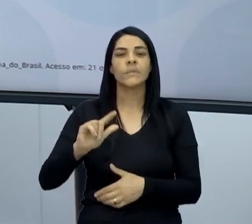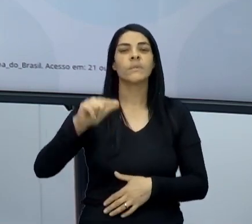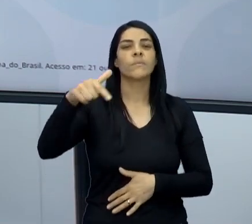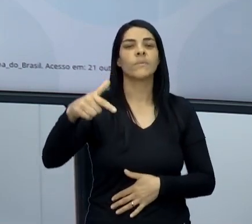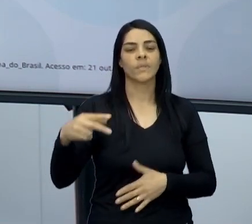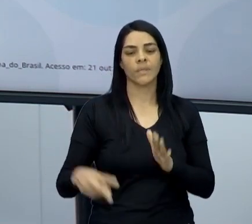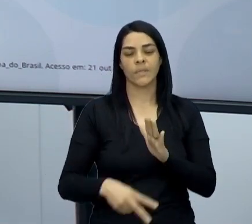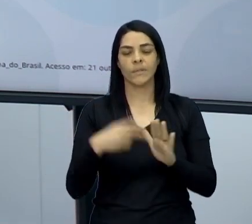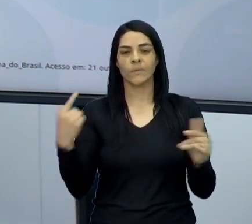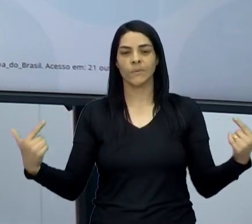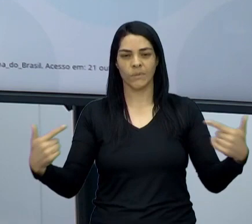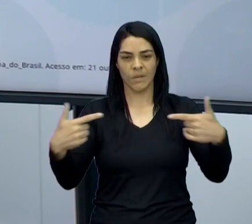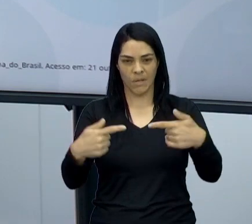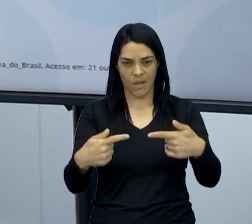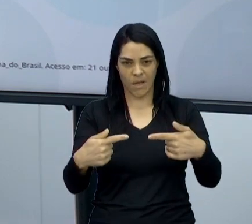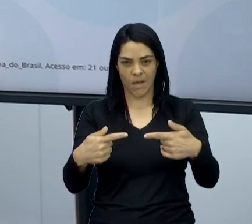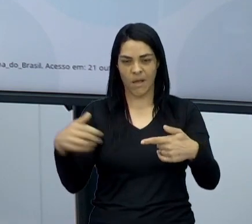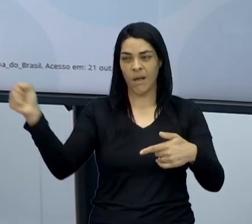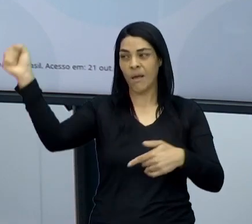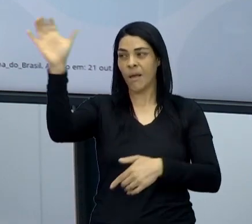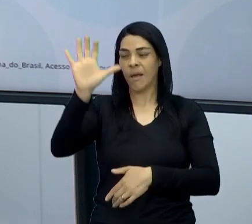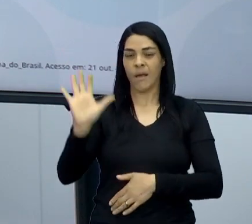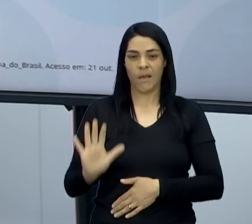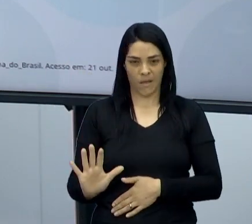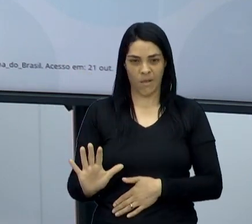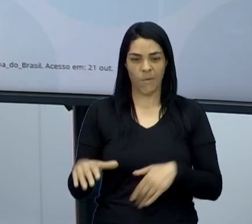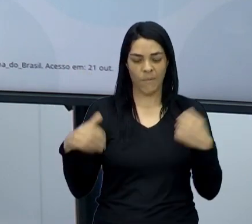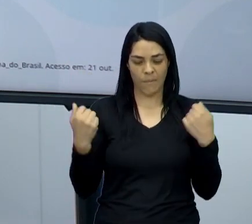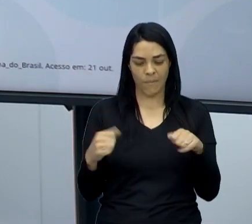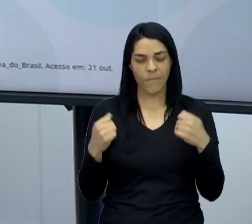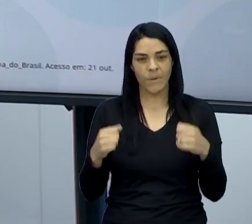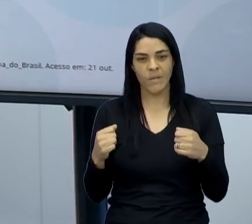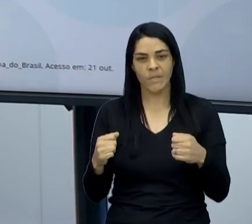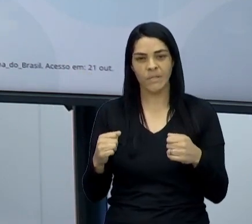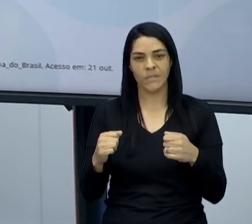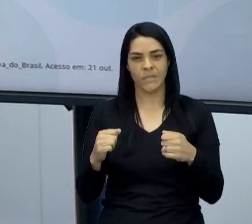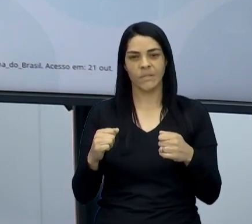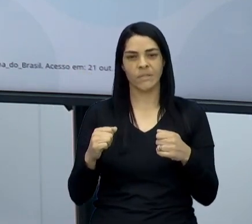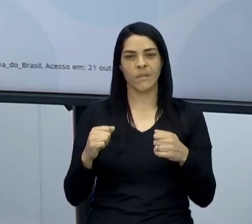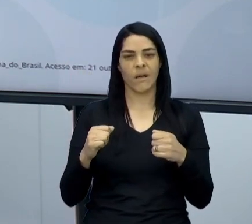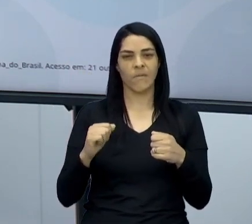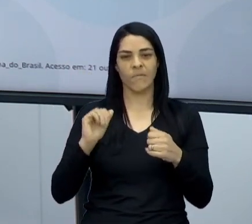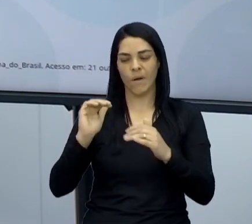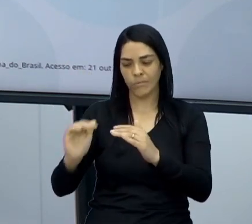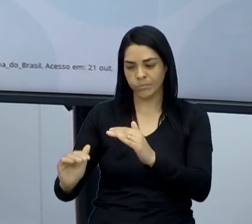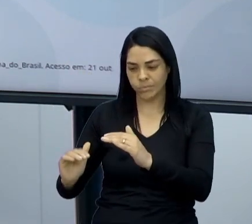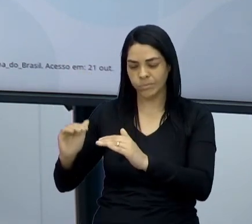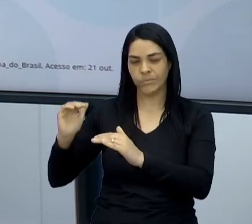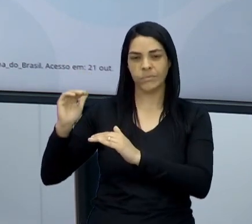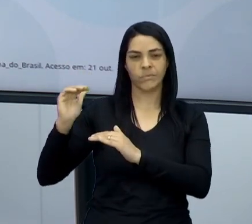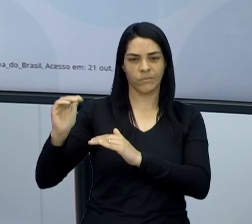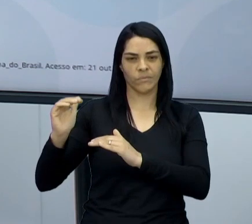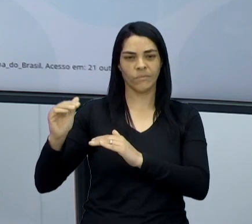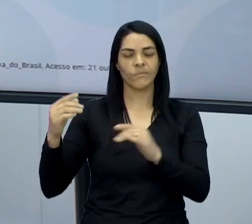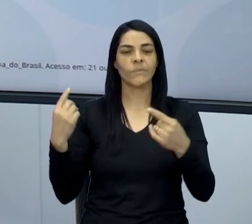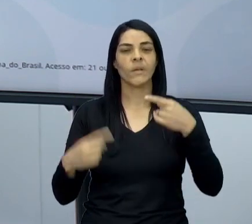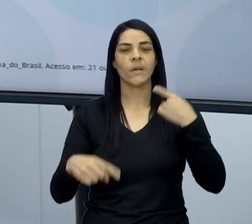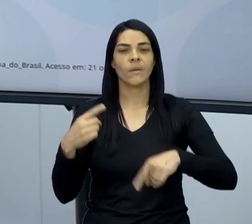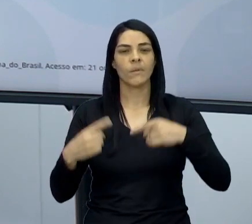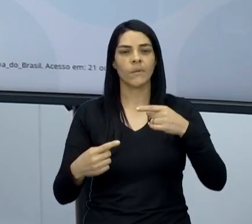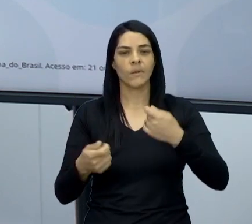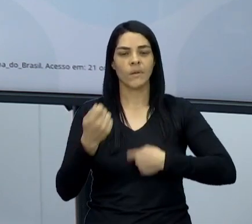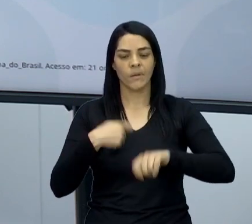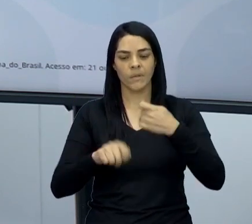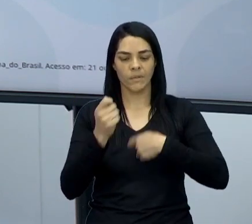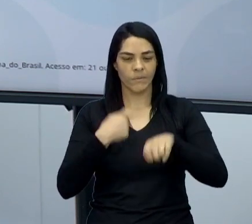a Europa tinha que se reerguer, e foi o que eu falei na aula anterior. Olha, política é a administração